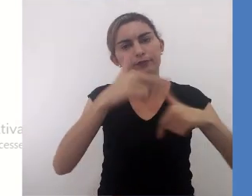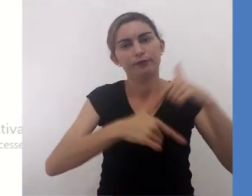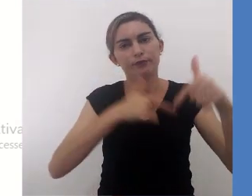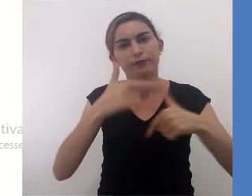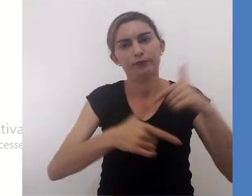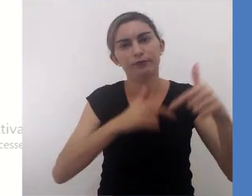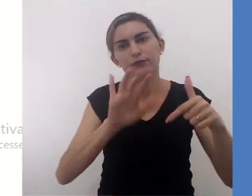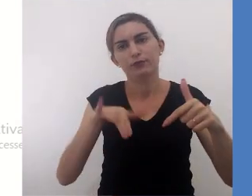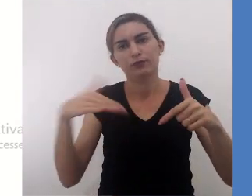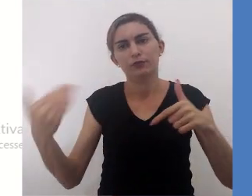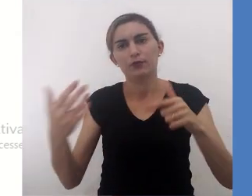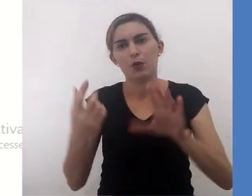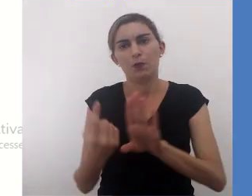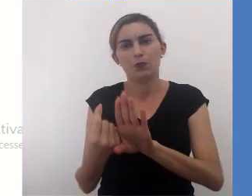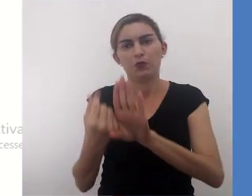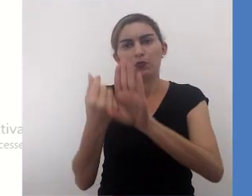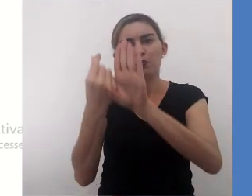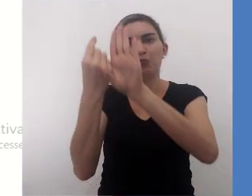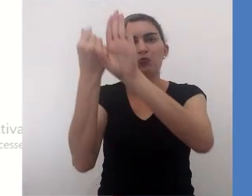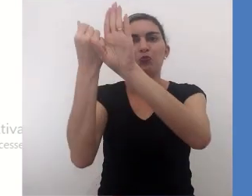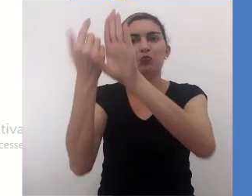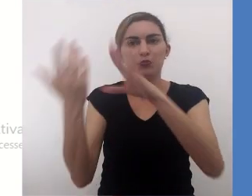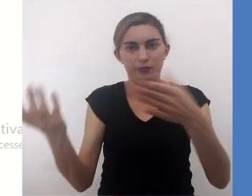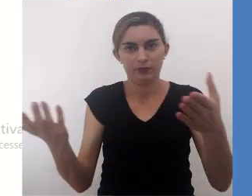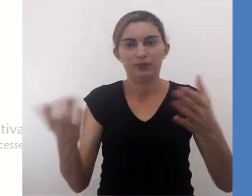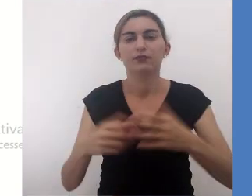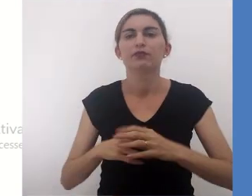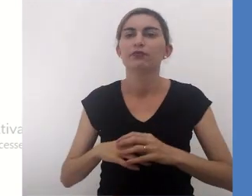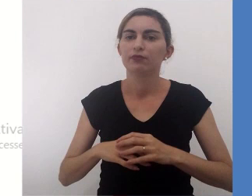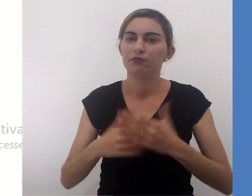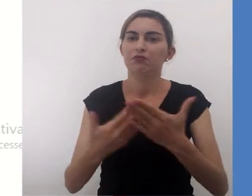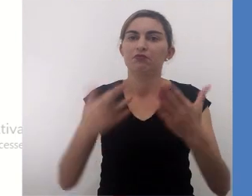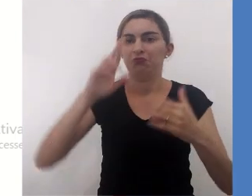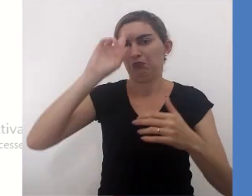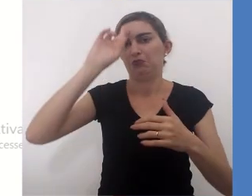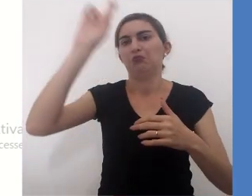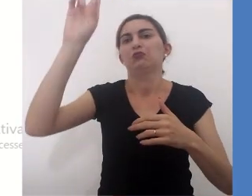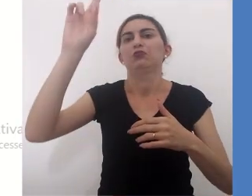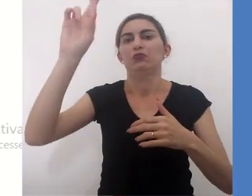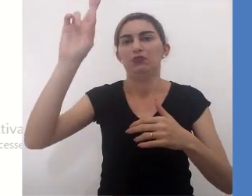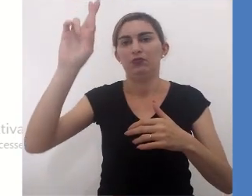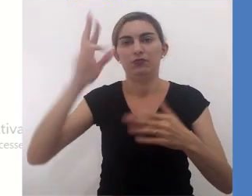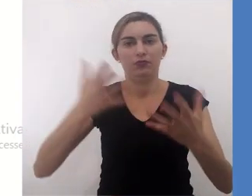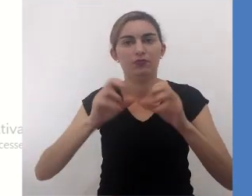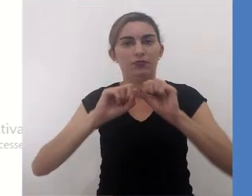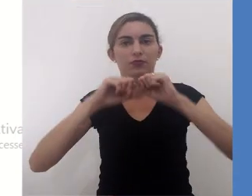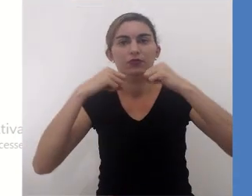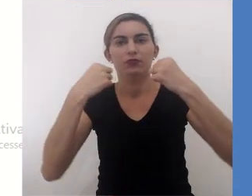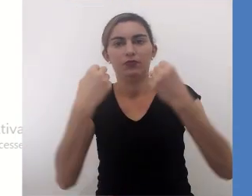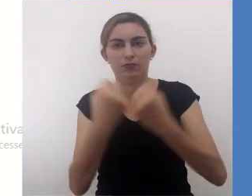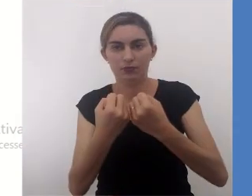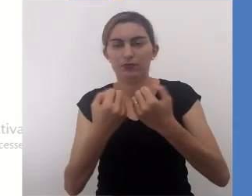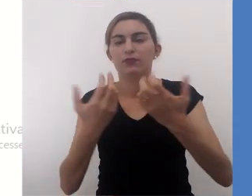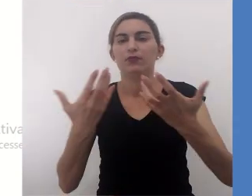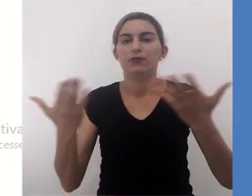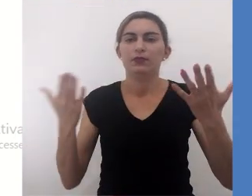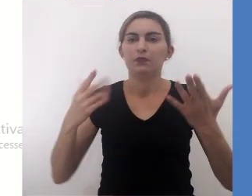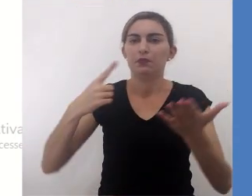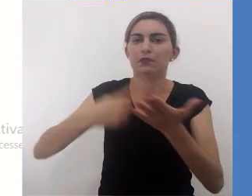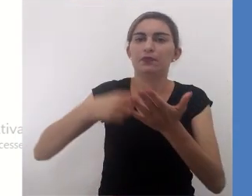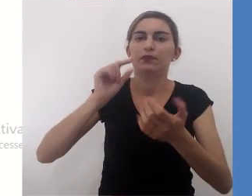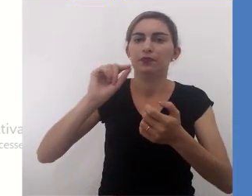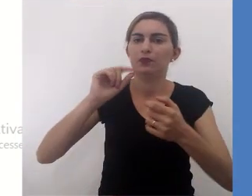a burguesia, não é isso? Patrão. Então a sociedade humana tem sido marcada pelo quê? Pelo